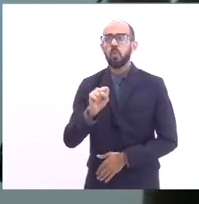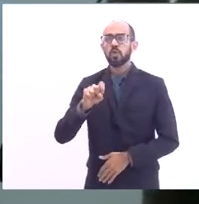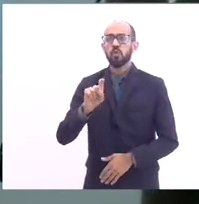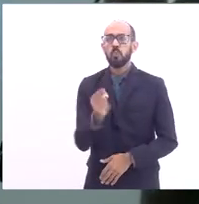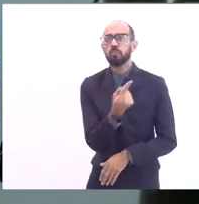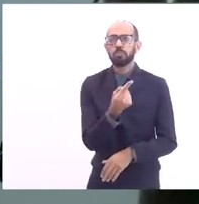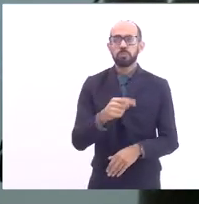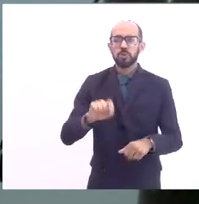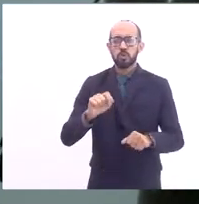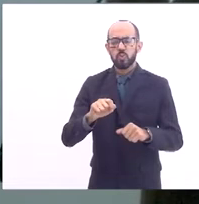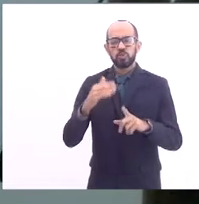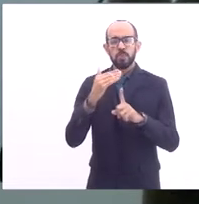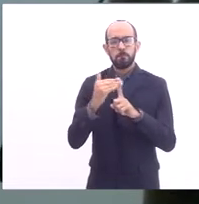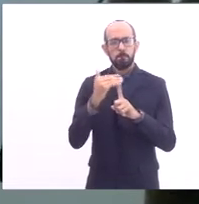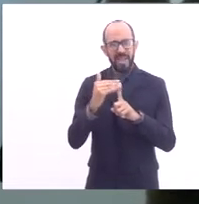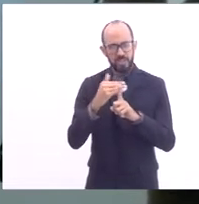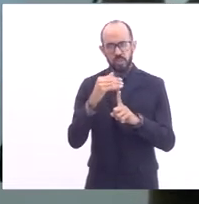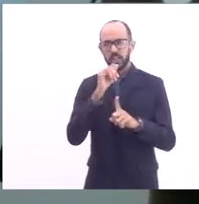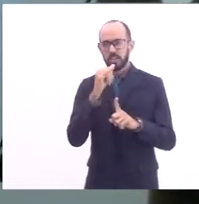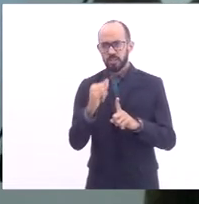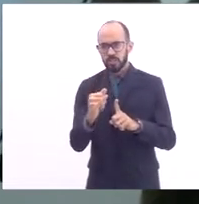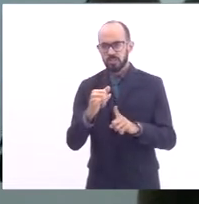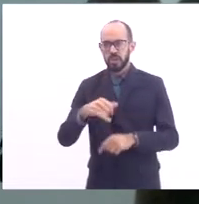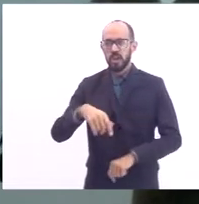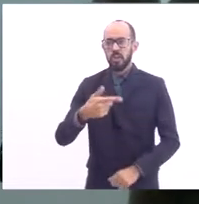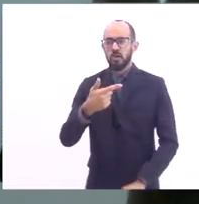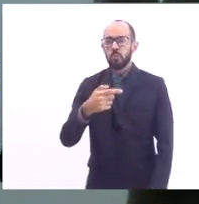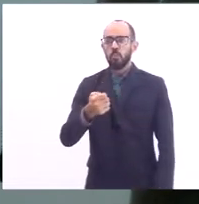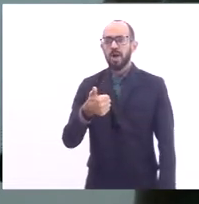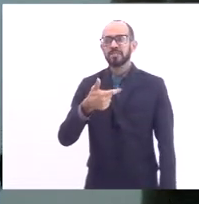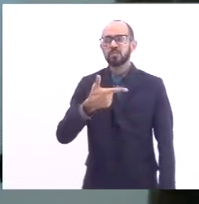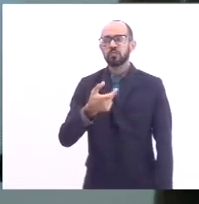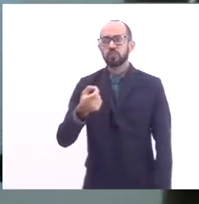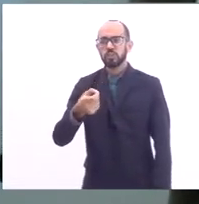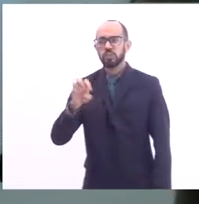km de rede de baixa tensão, 127 subestações,